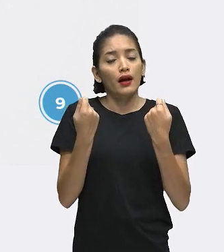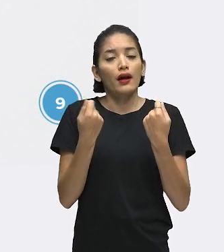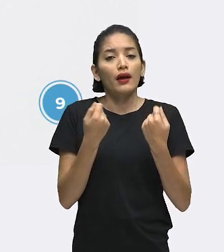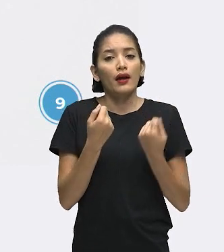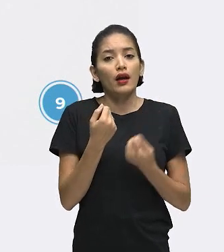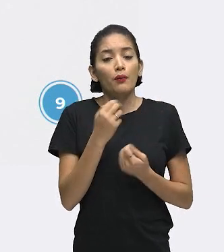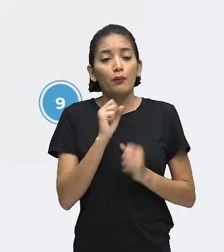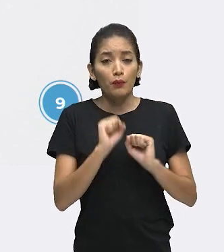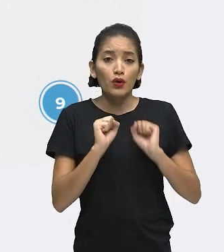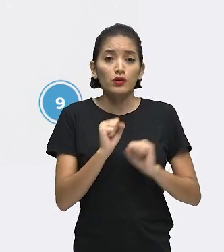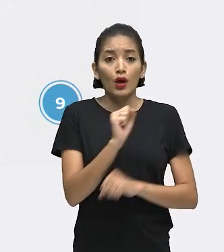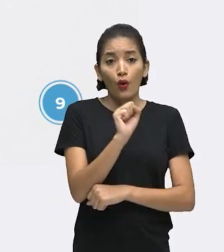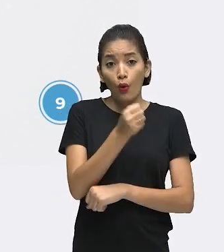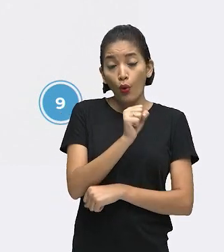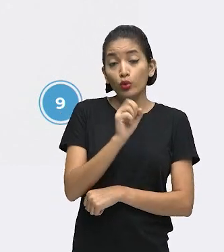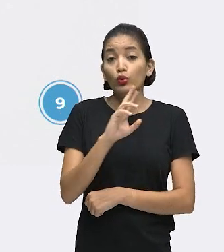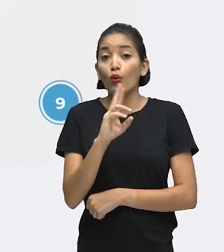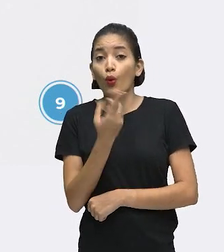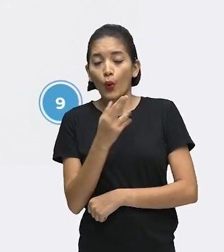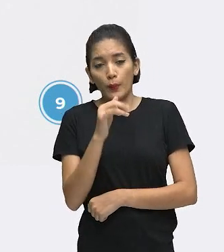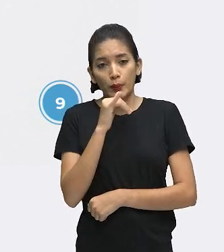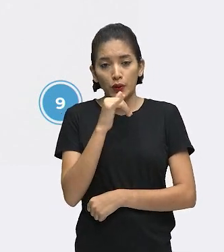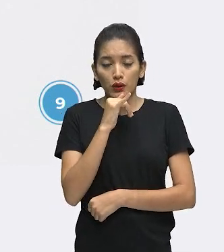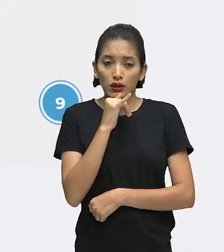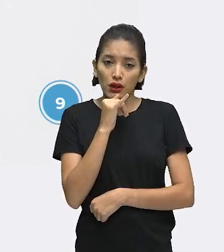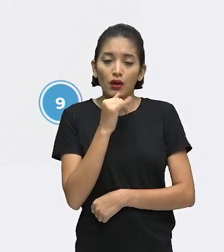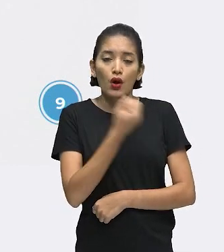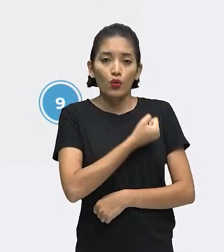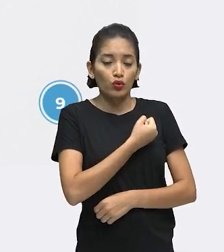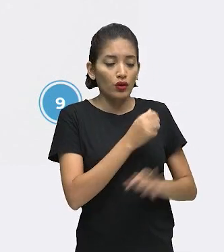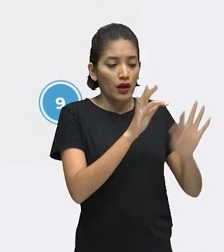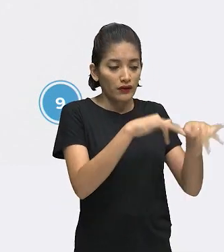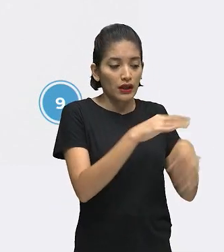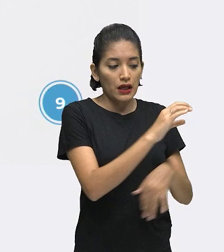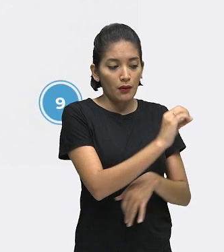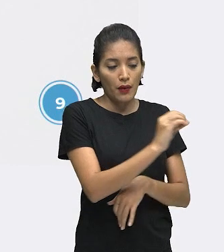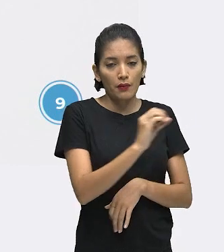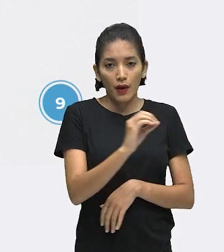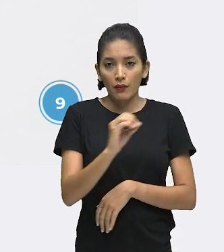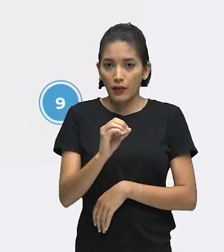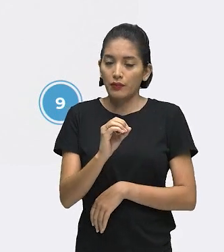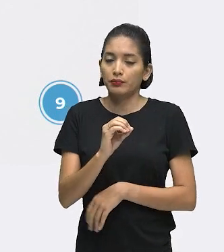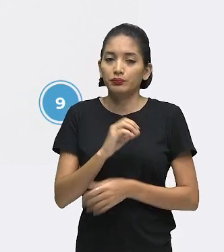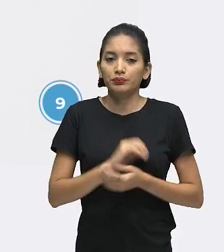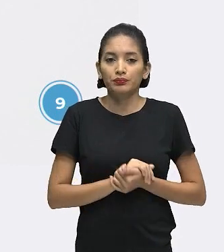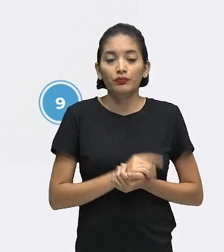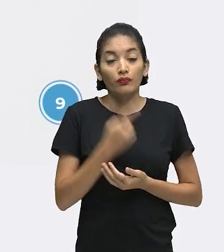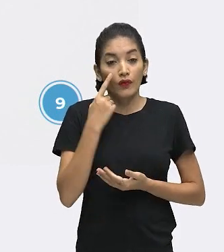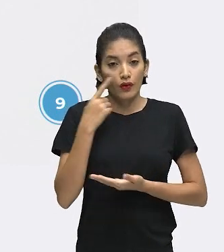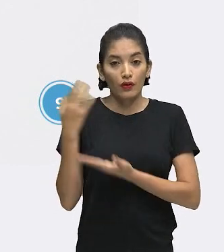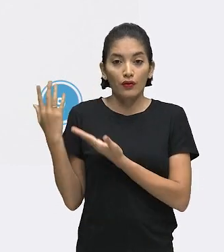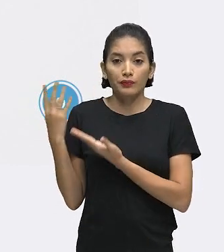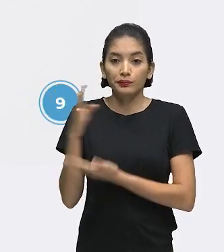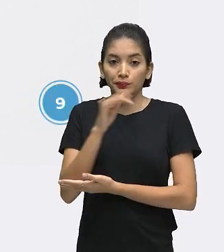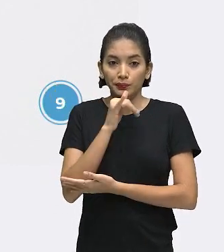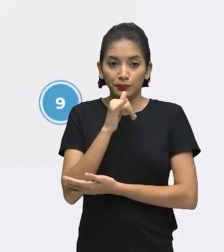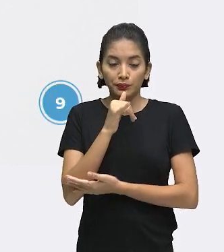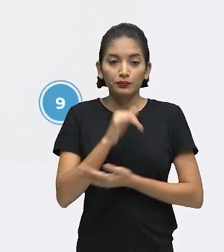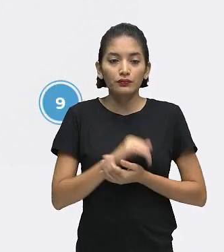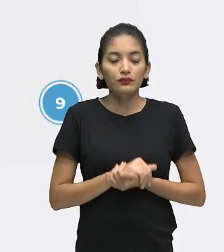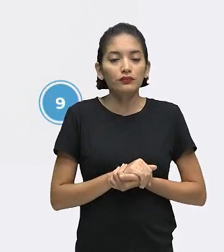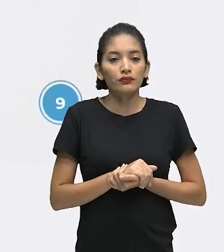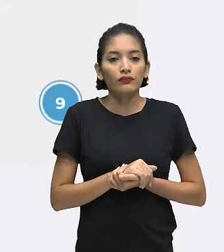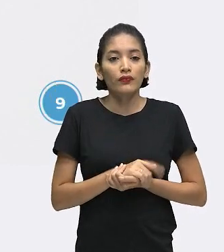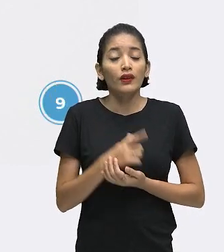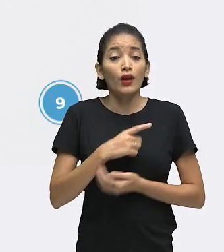ou então quando o número terminar em 000. Vamos ver os exemplos. Temos aqui